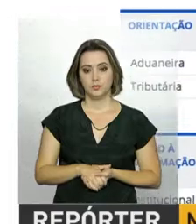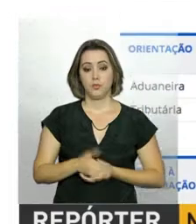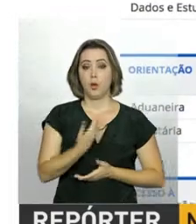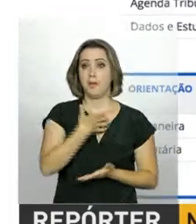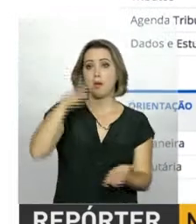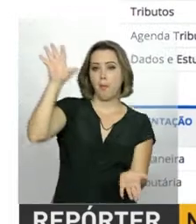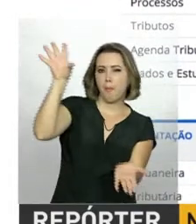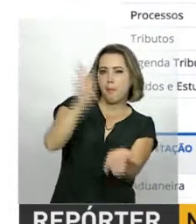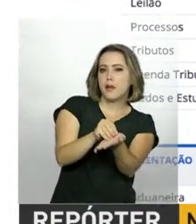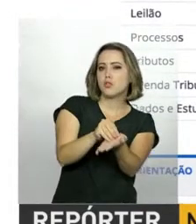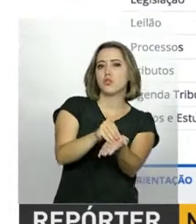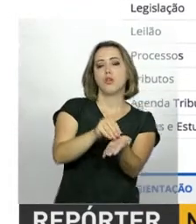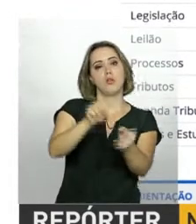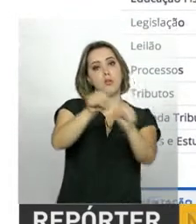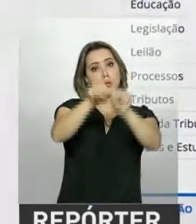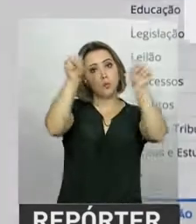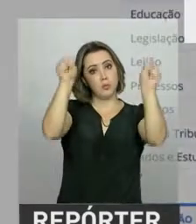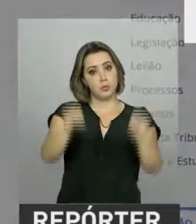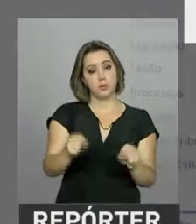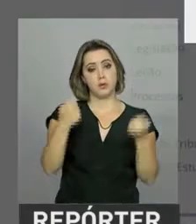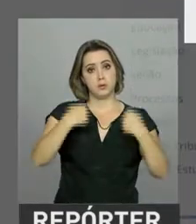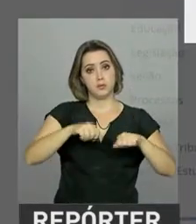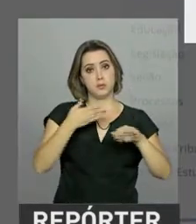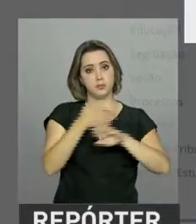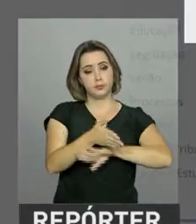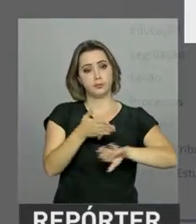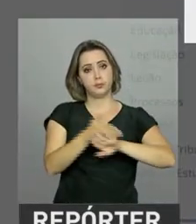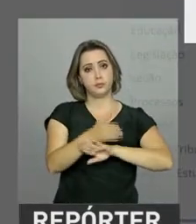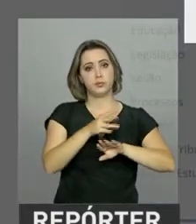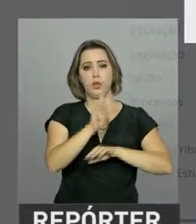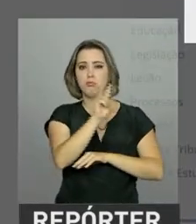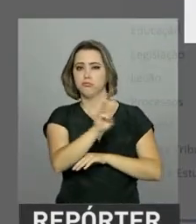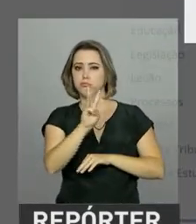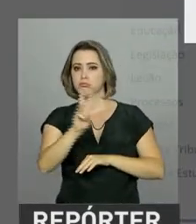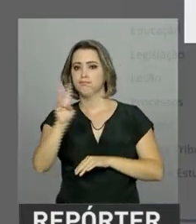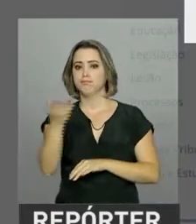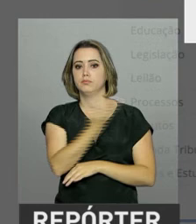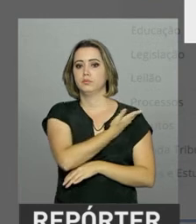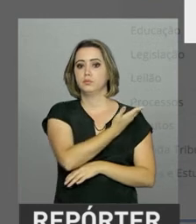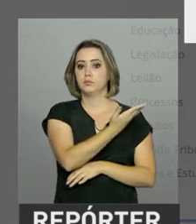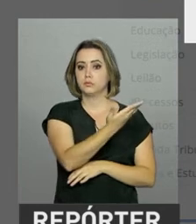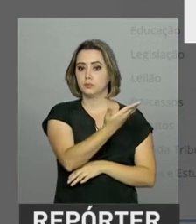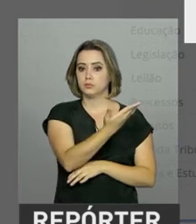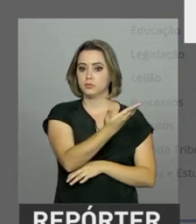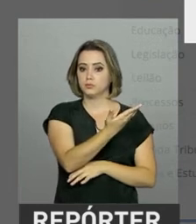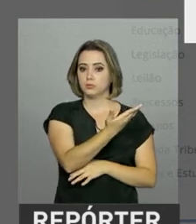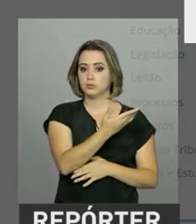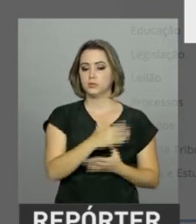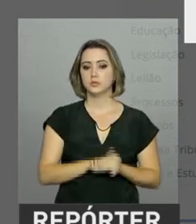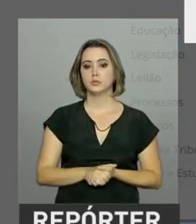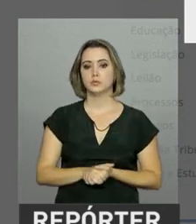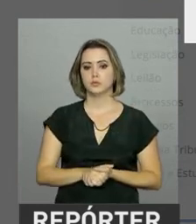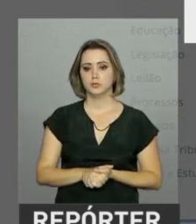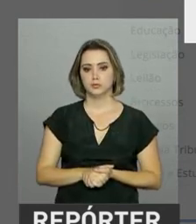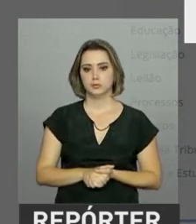Para baixar o programa, o contribuinte deve acessar a página da Receita Federal na internet no endereço